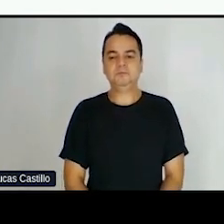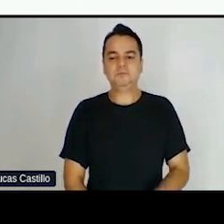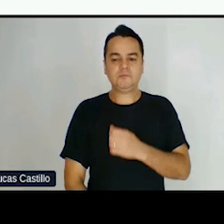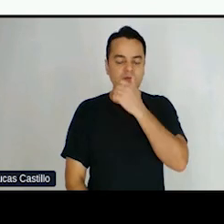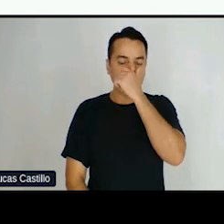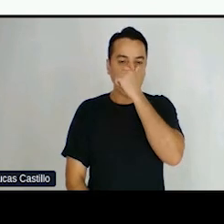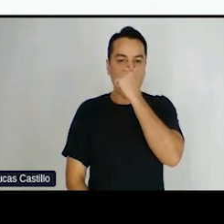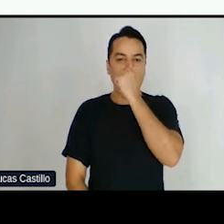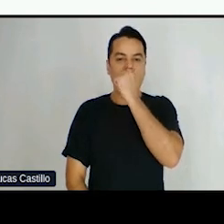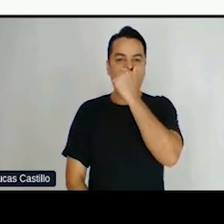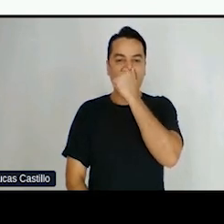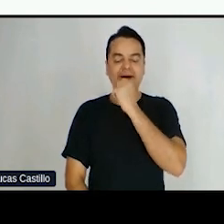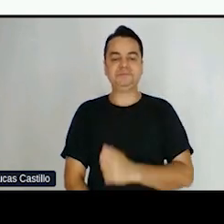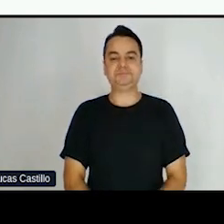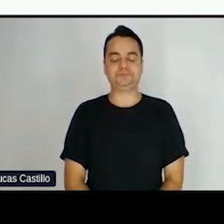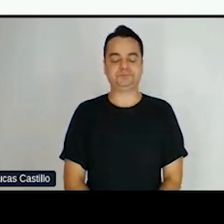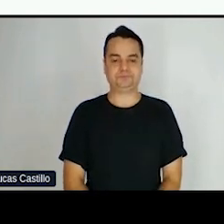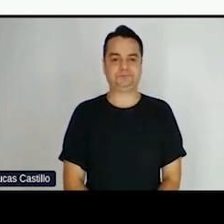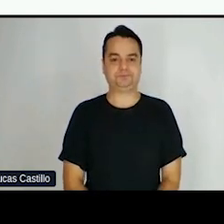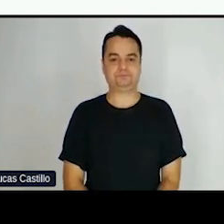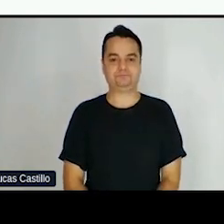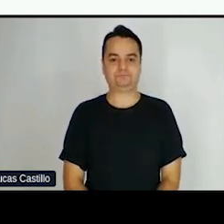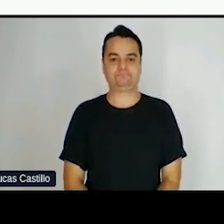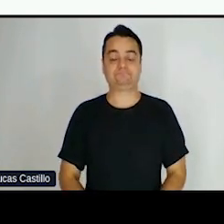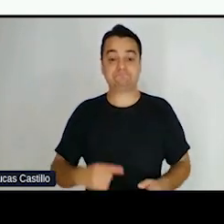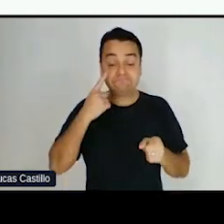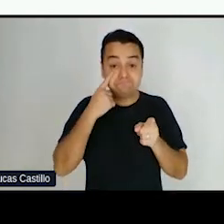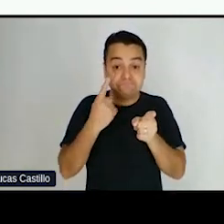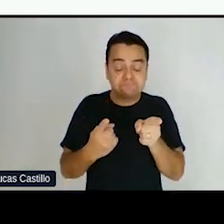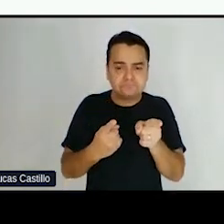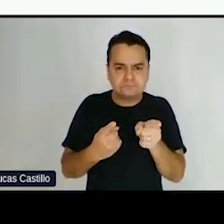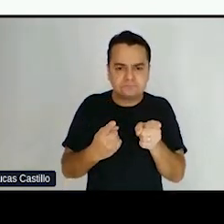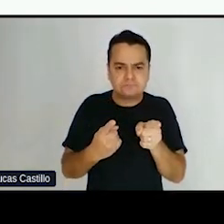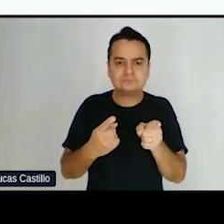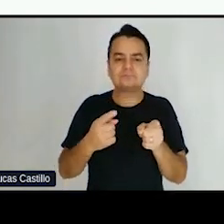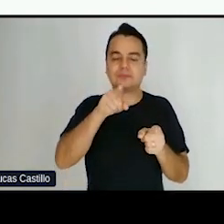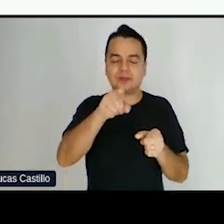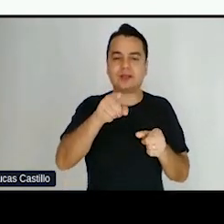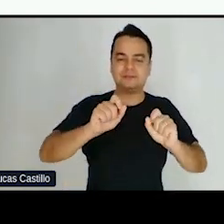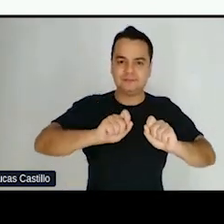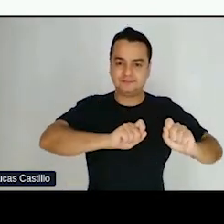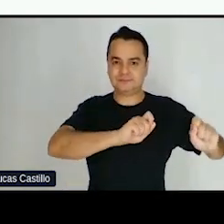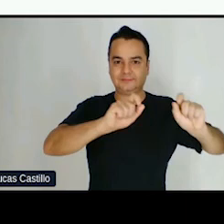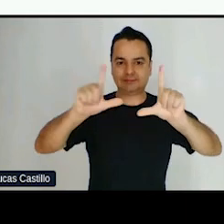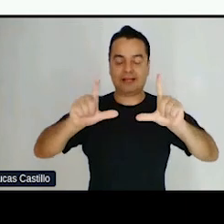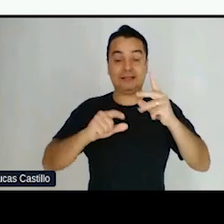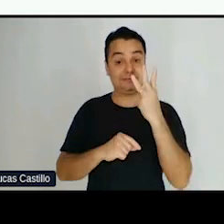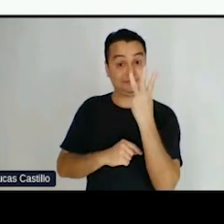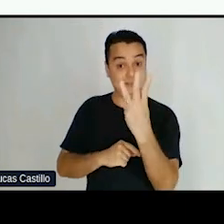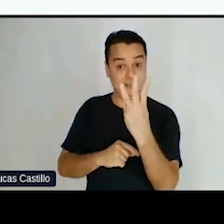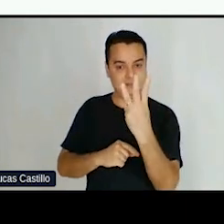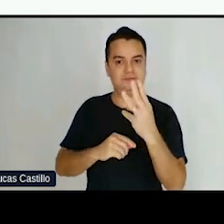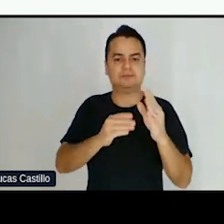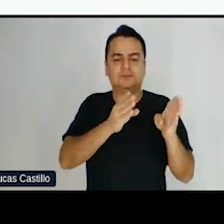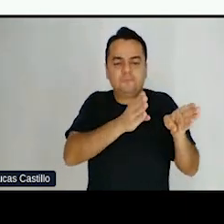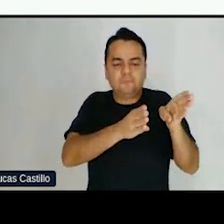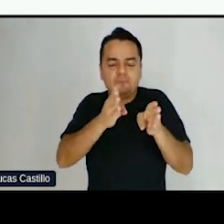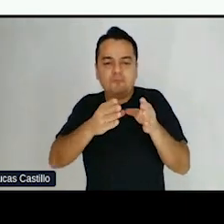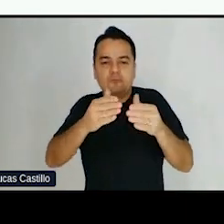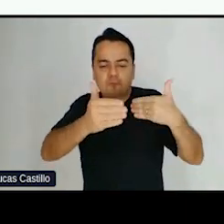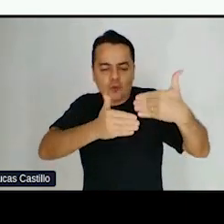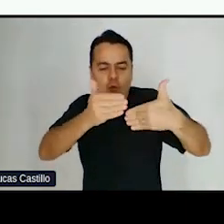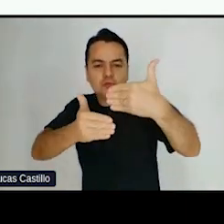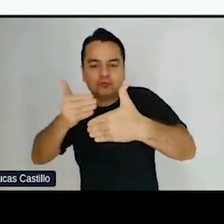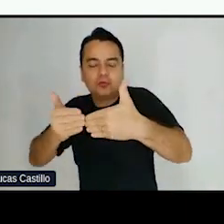Passo marcado. Negociar. Bom, estamos aqui na tela 3 do fluxo de fechamento de acordo